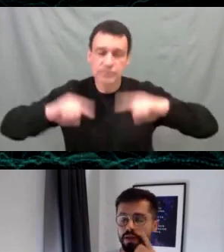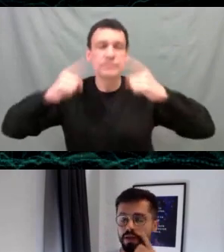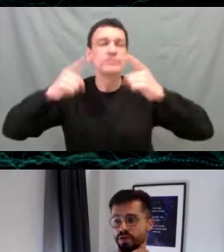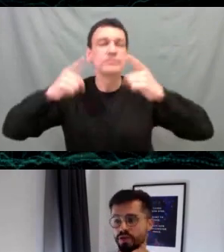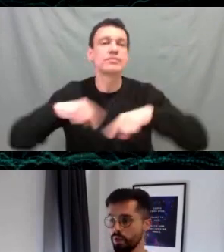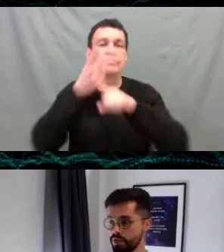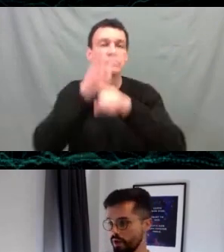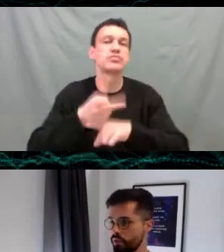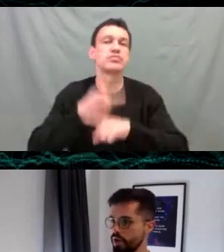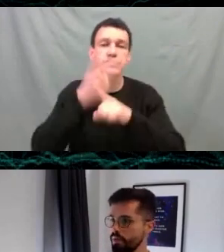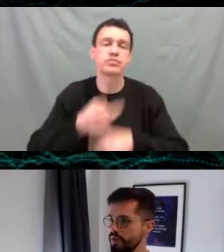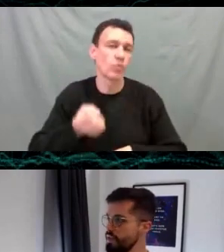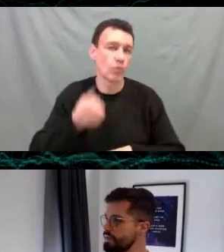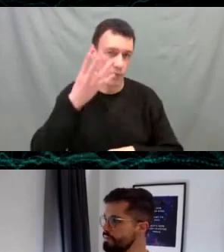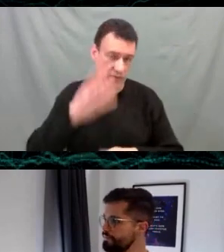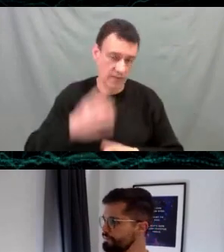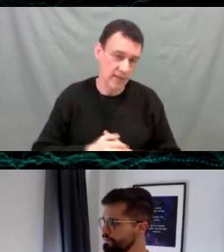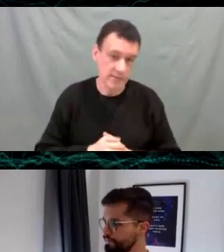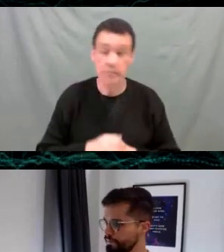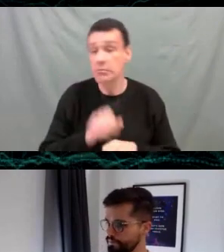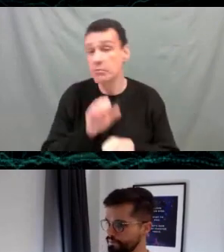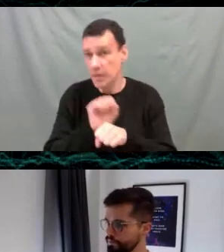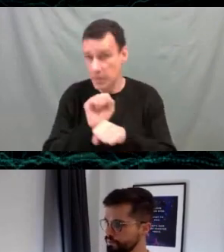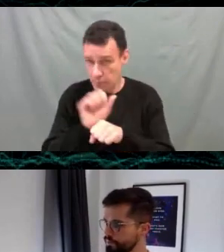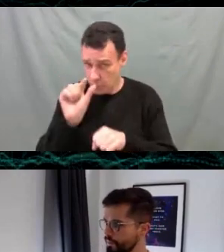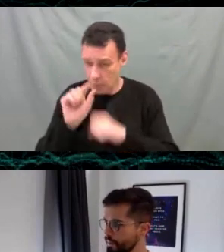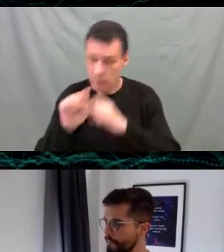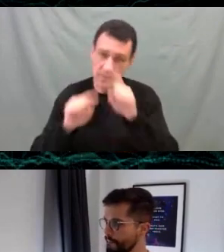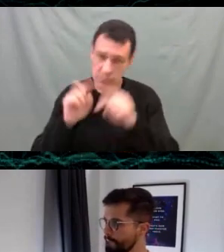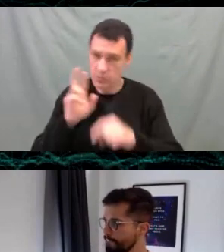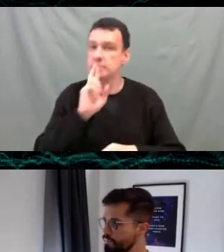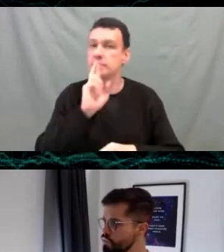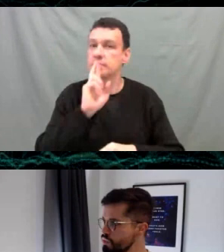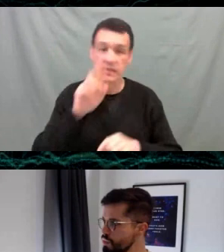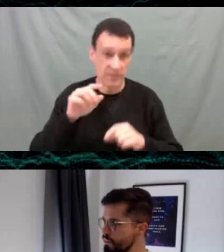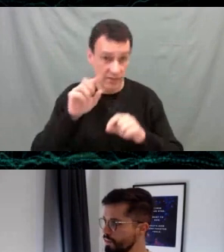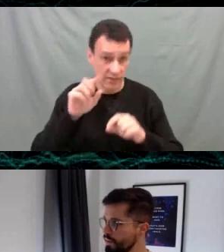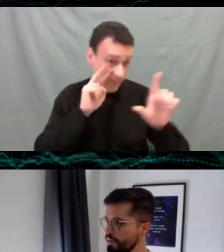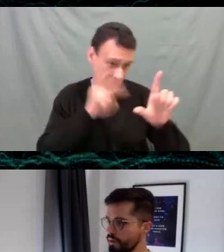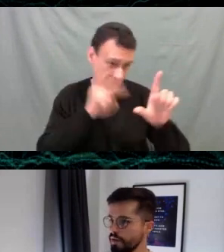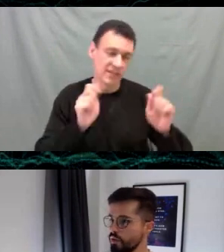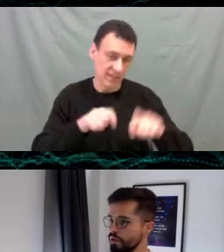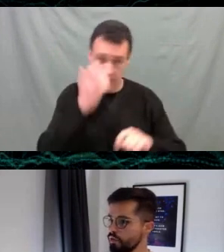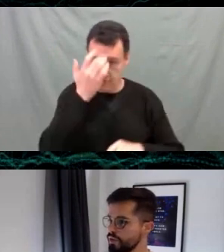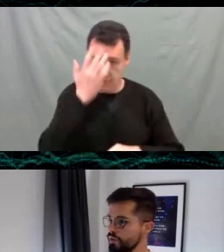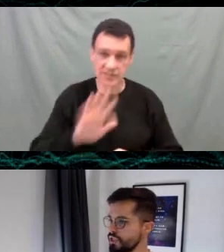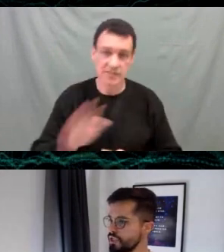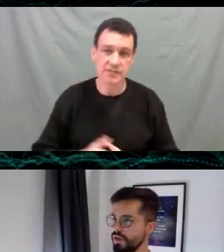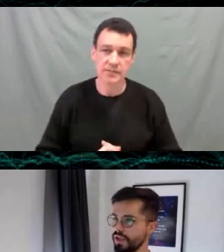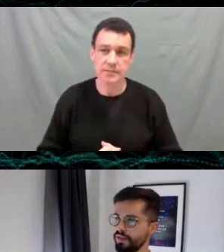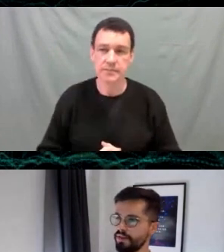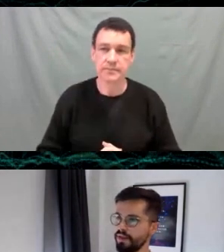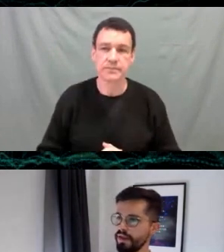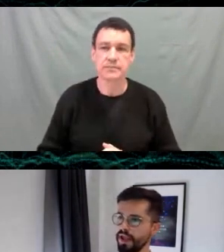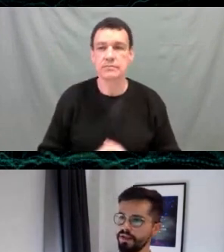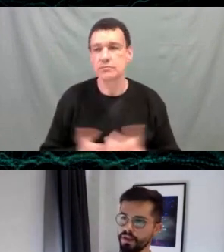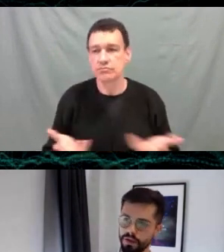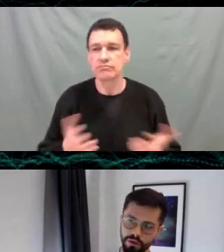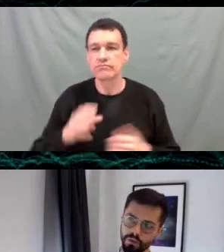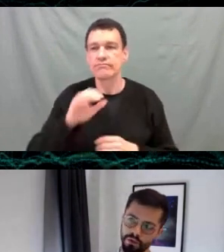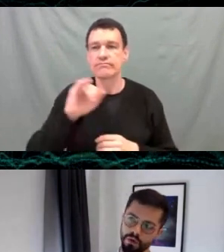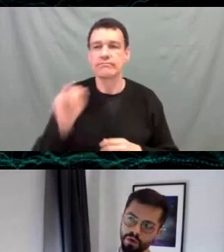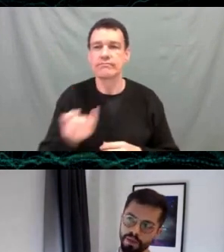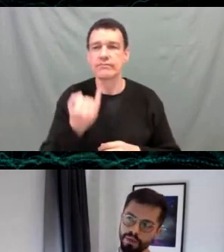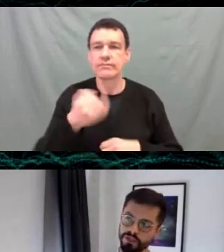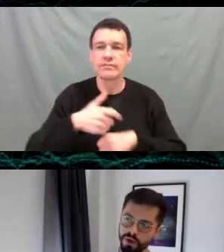bom então aí a gente pode esperar um pouquinho para ver isso e enquanto isso a gente vê que